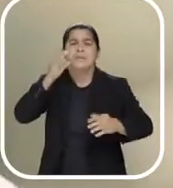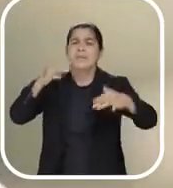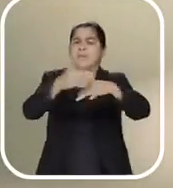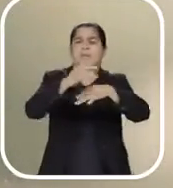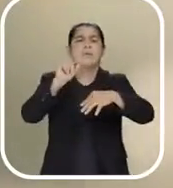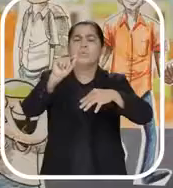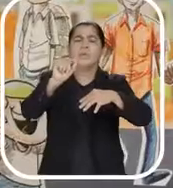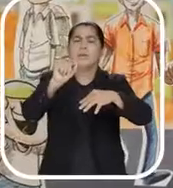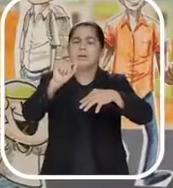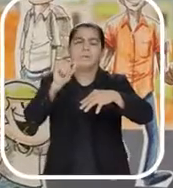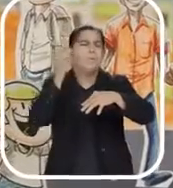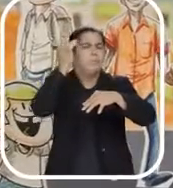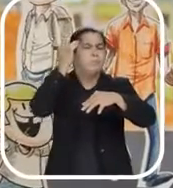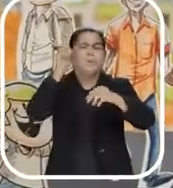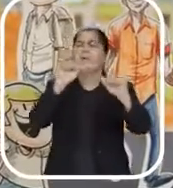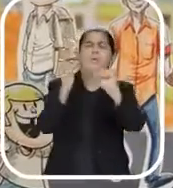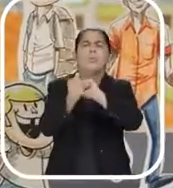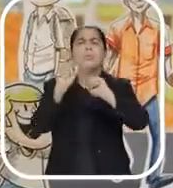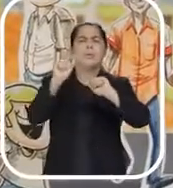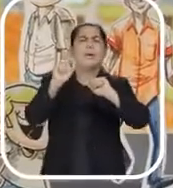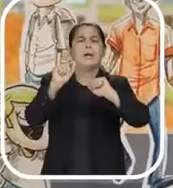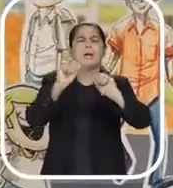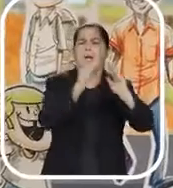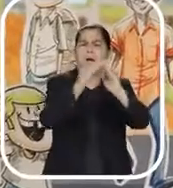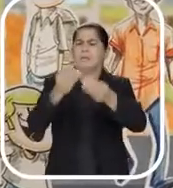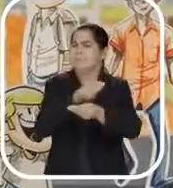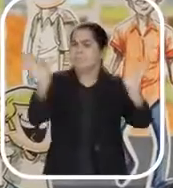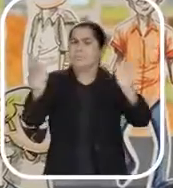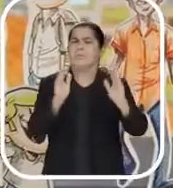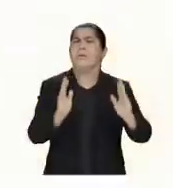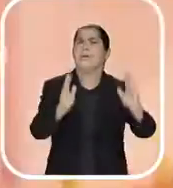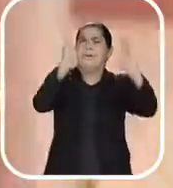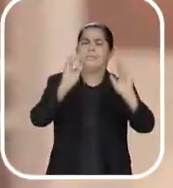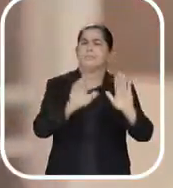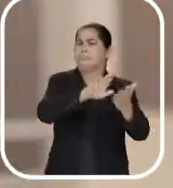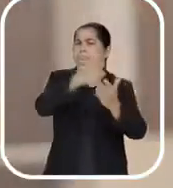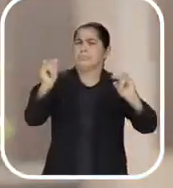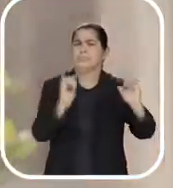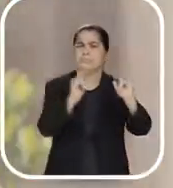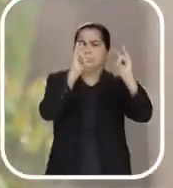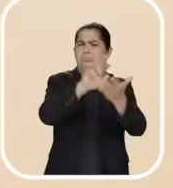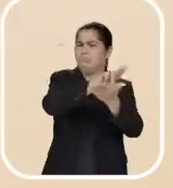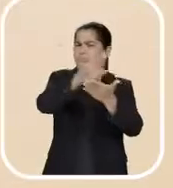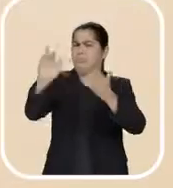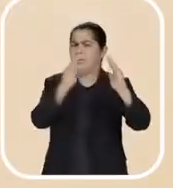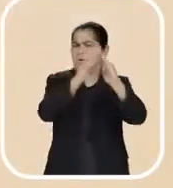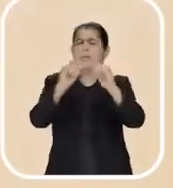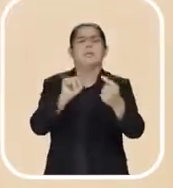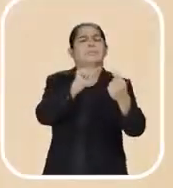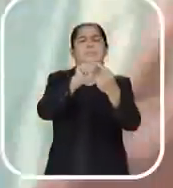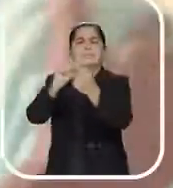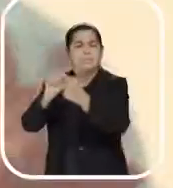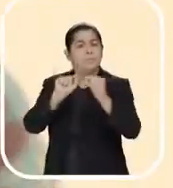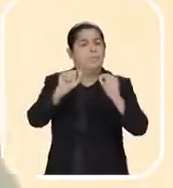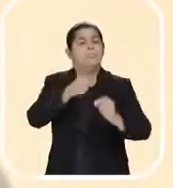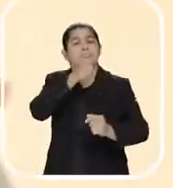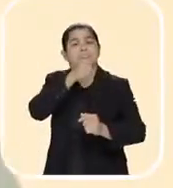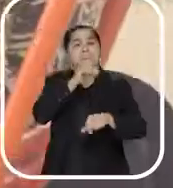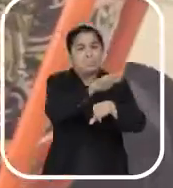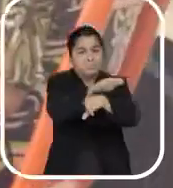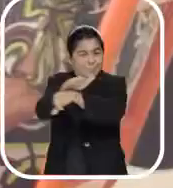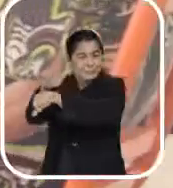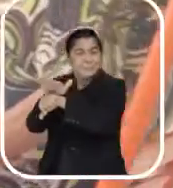o Cidade Madura. Criamos o Cidade Madura junto com a CEAP, condomínio